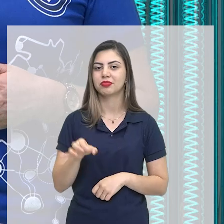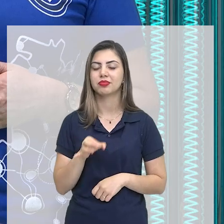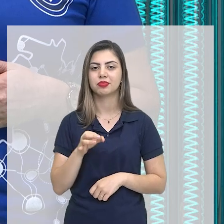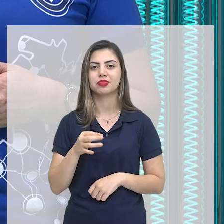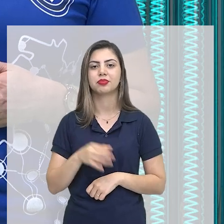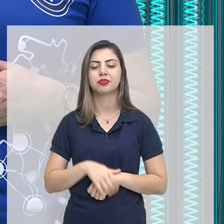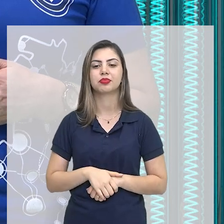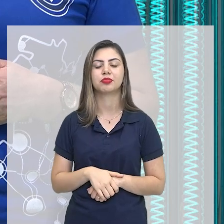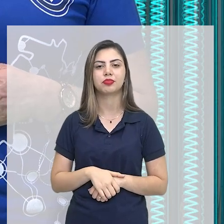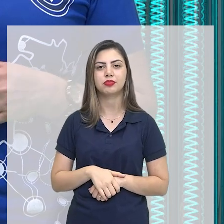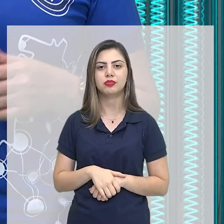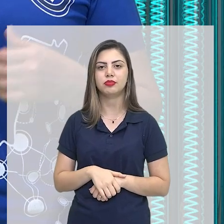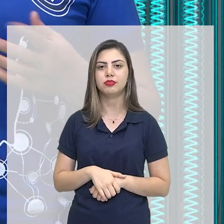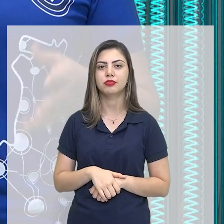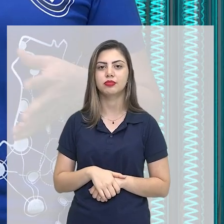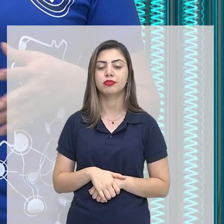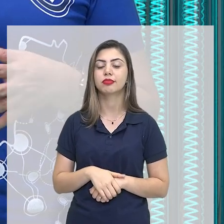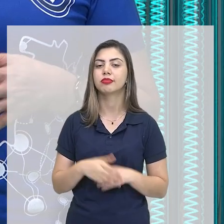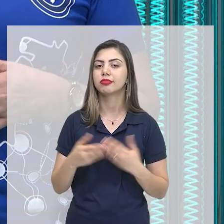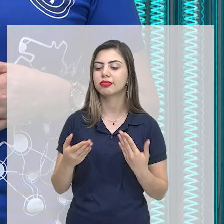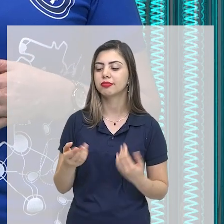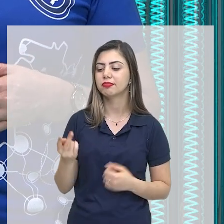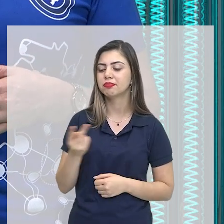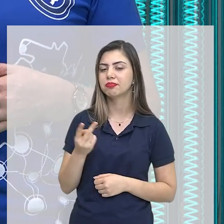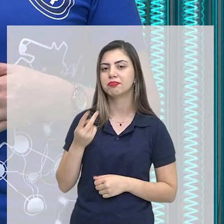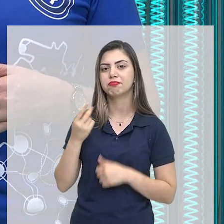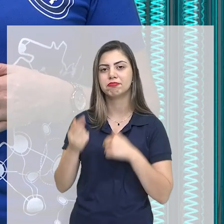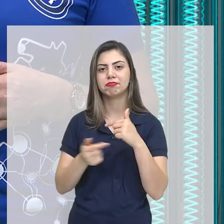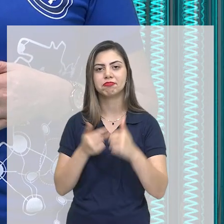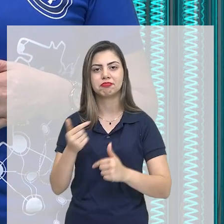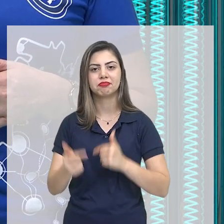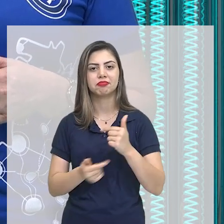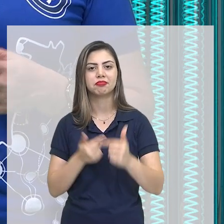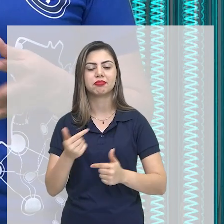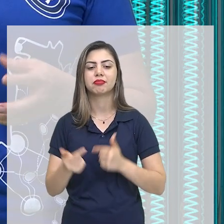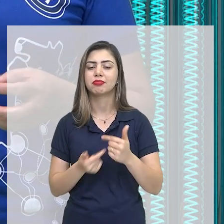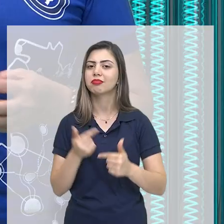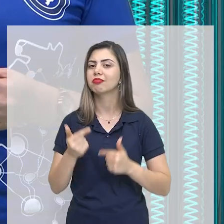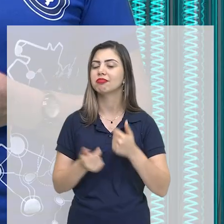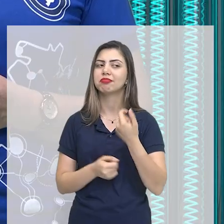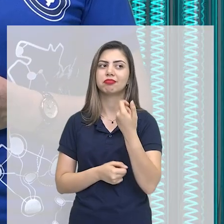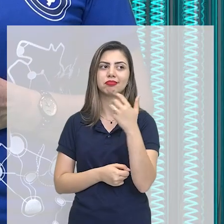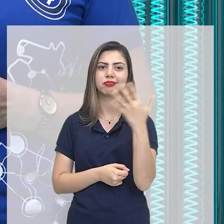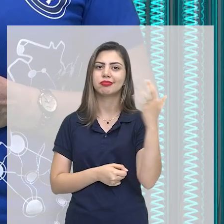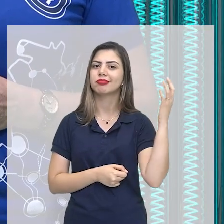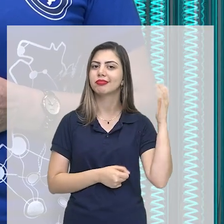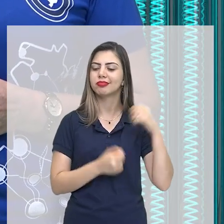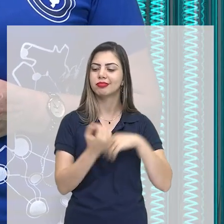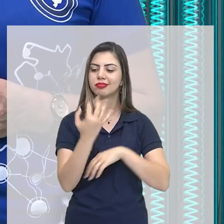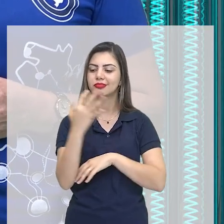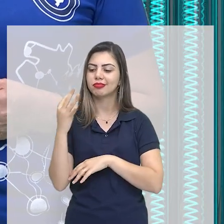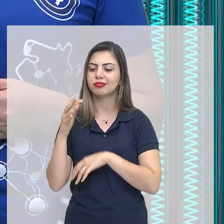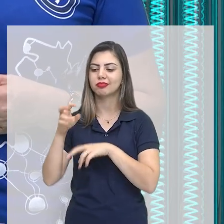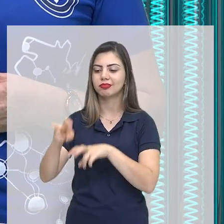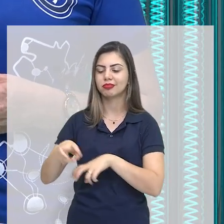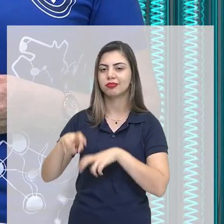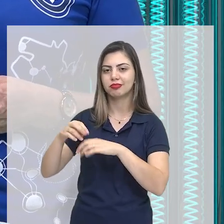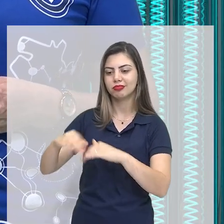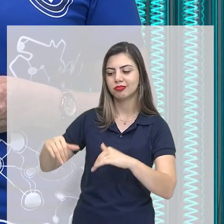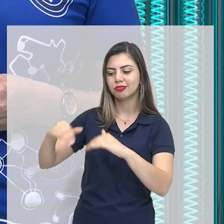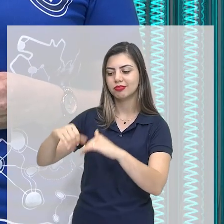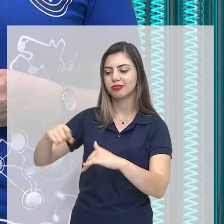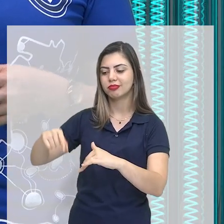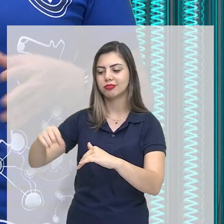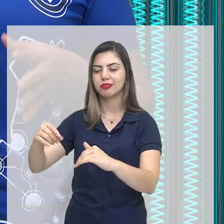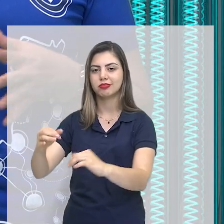região rural onde eles trabalham e lidam com a natureza, né, com a terra.